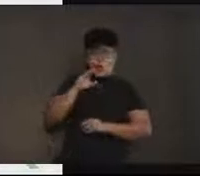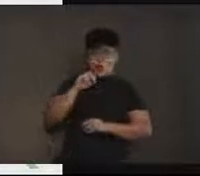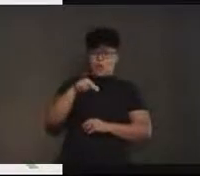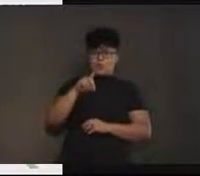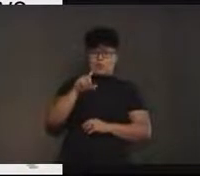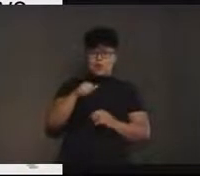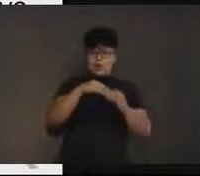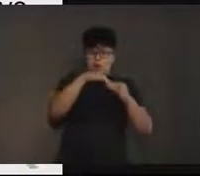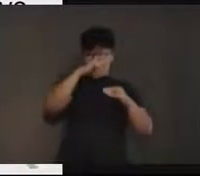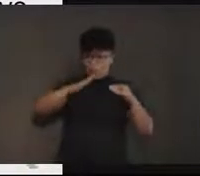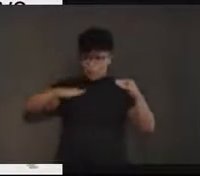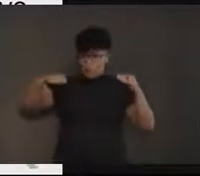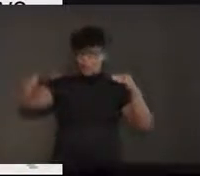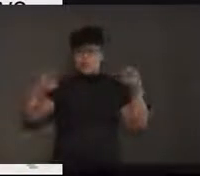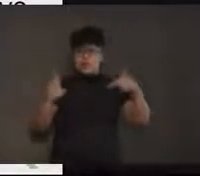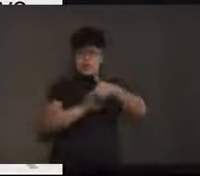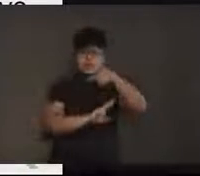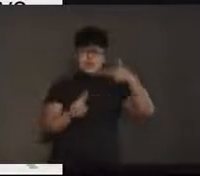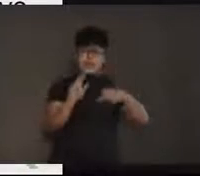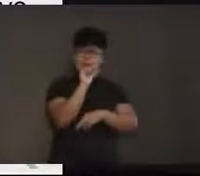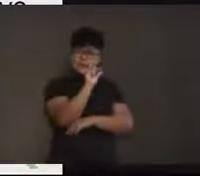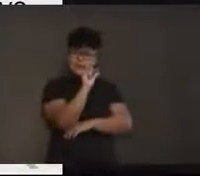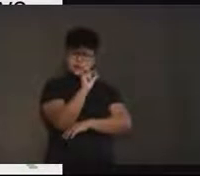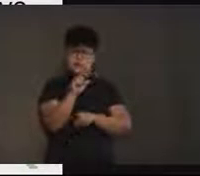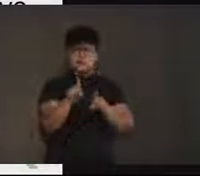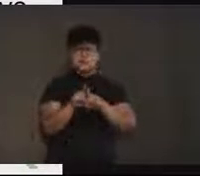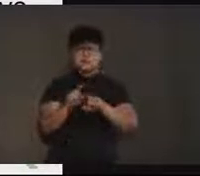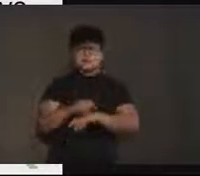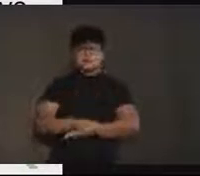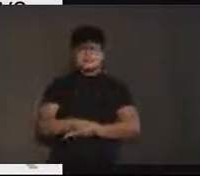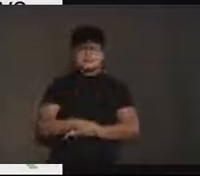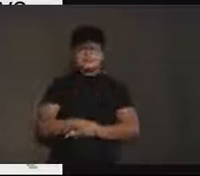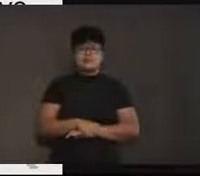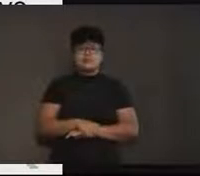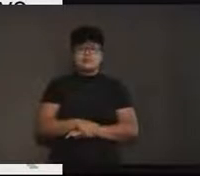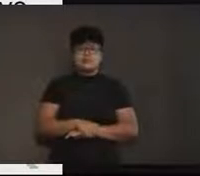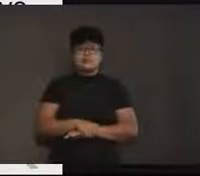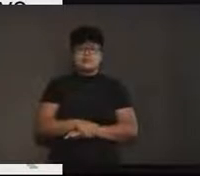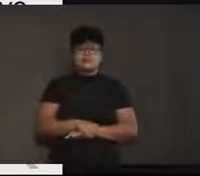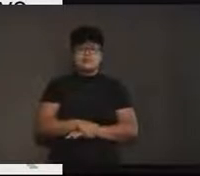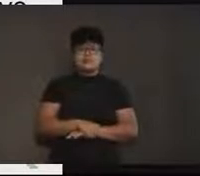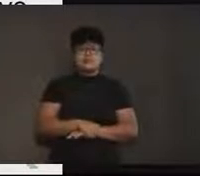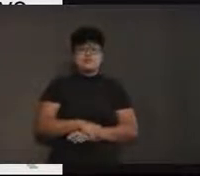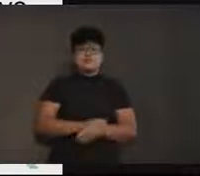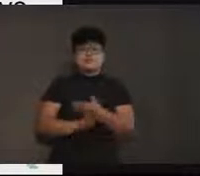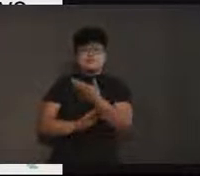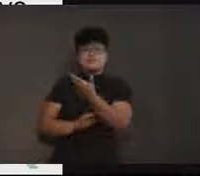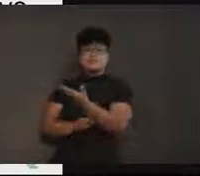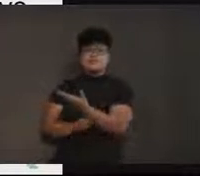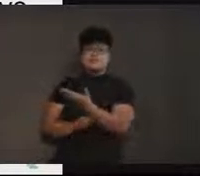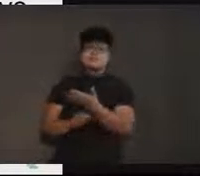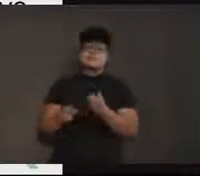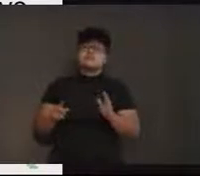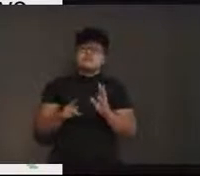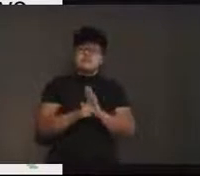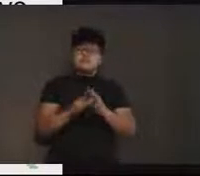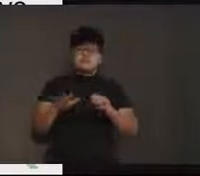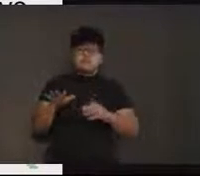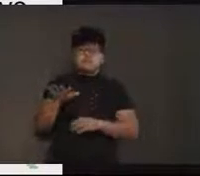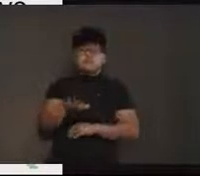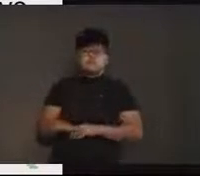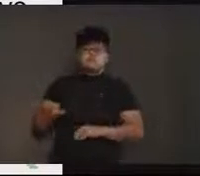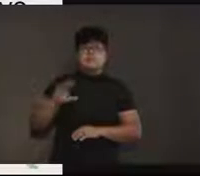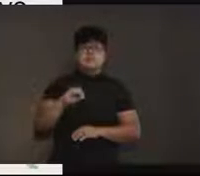luz né do fenomenal de luz e tá bom só letones ou ondas solitárias ópticas que são